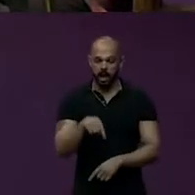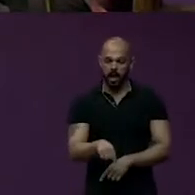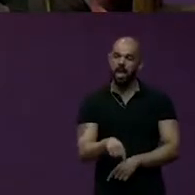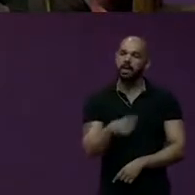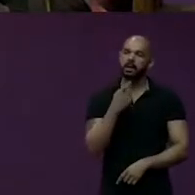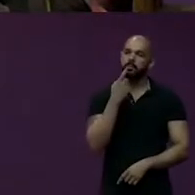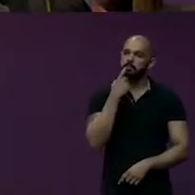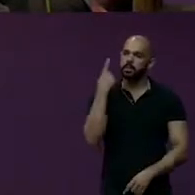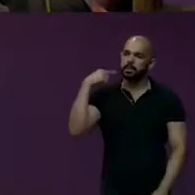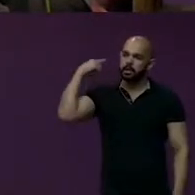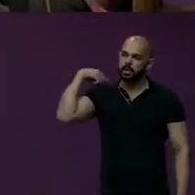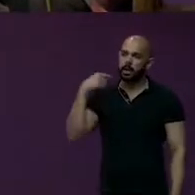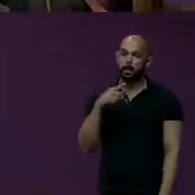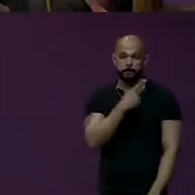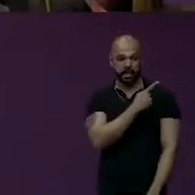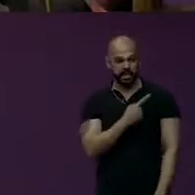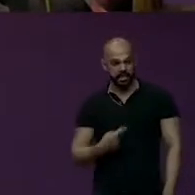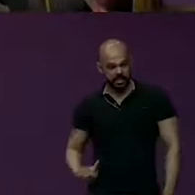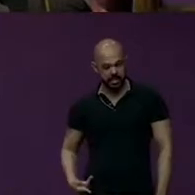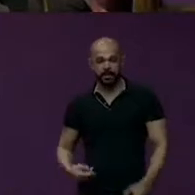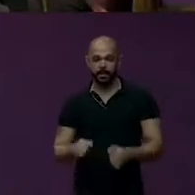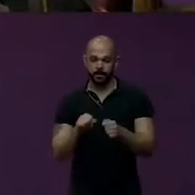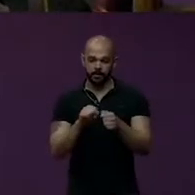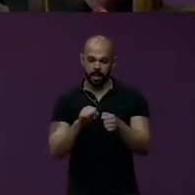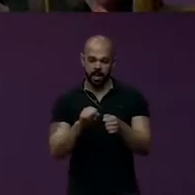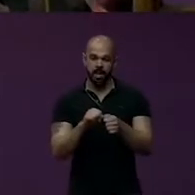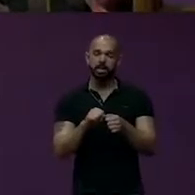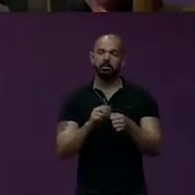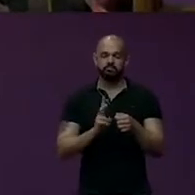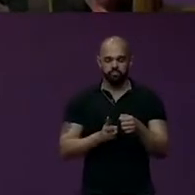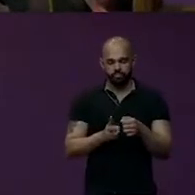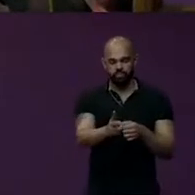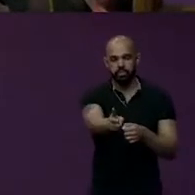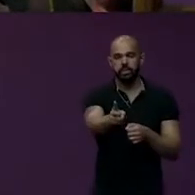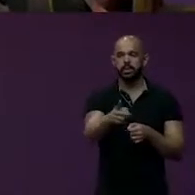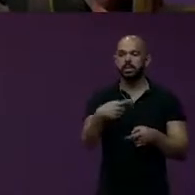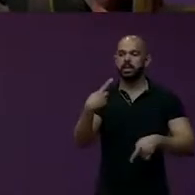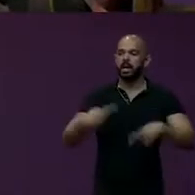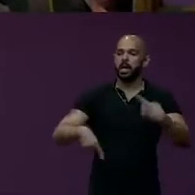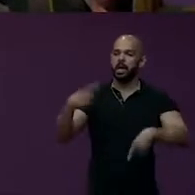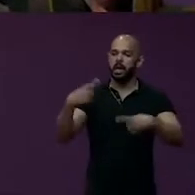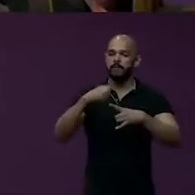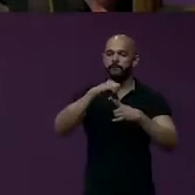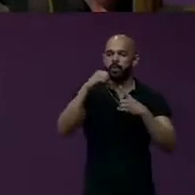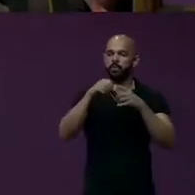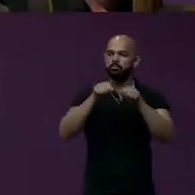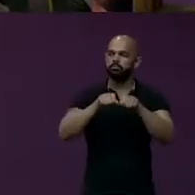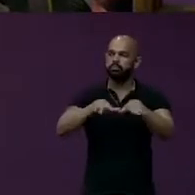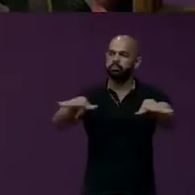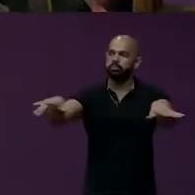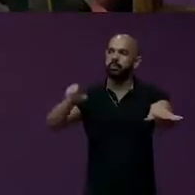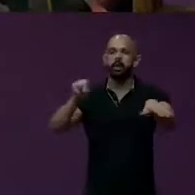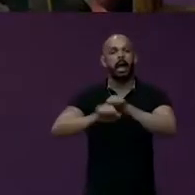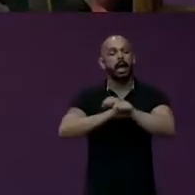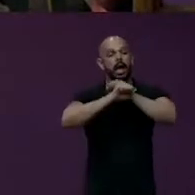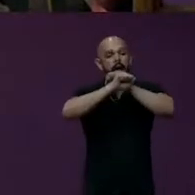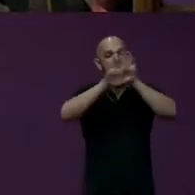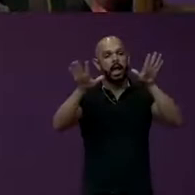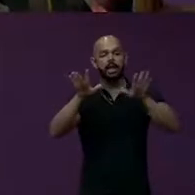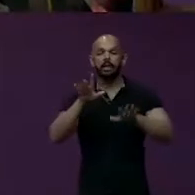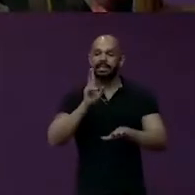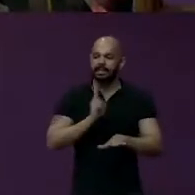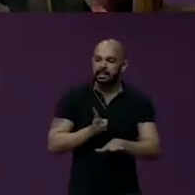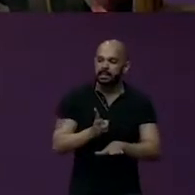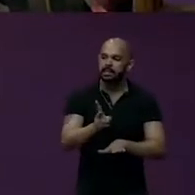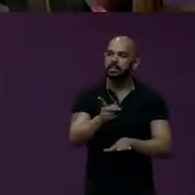fizemos recentemente na presidência, e vamos estender esse debate para a Fiocruz, a clareza de que cada